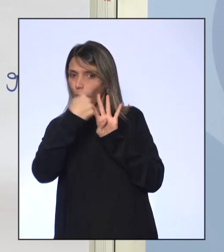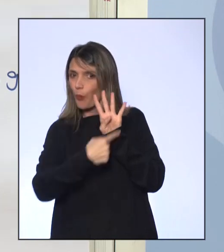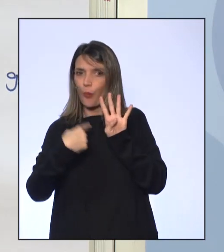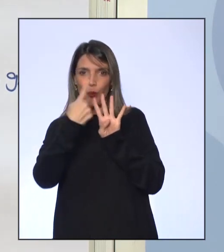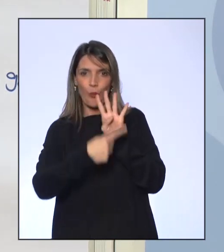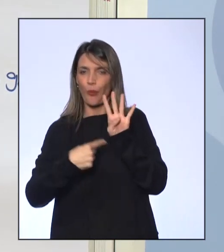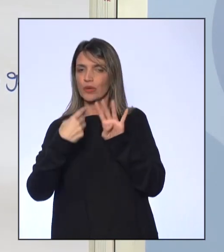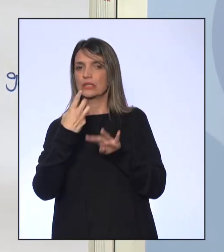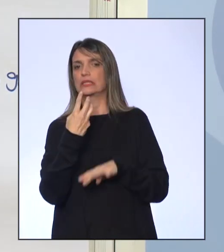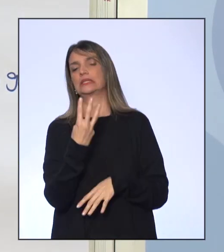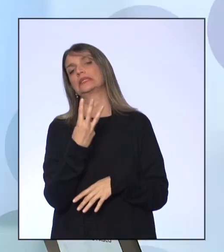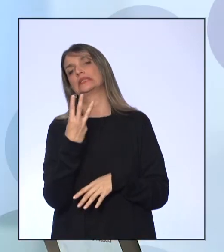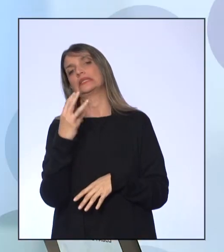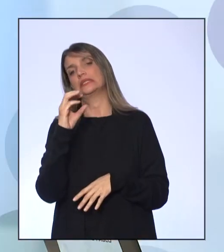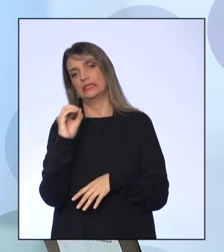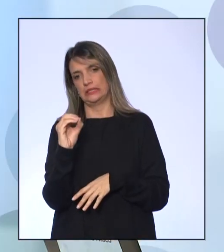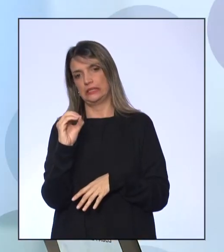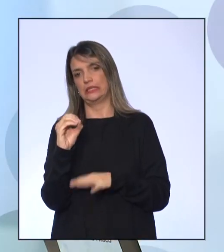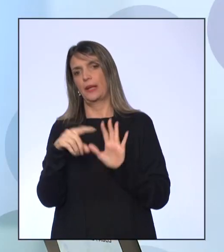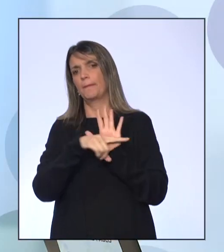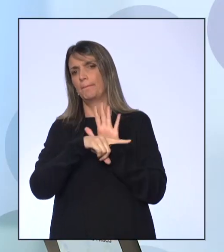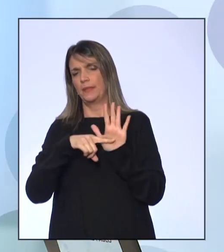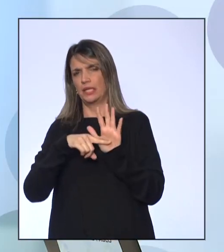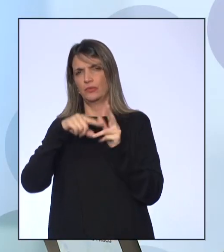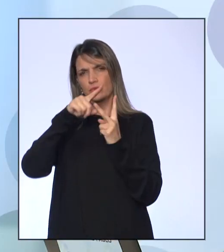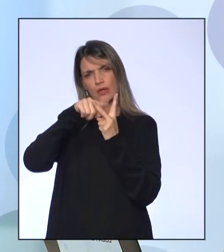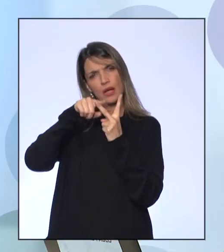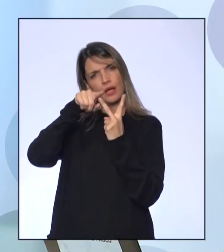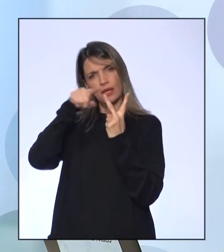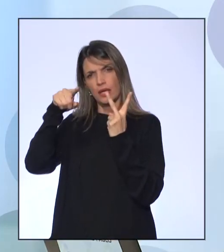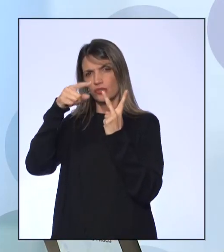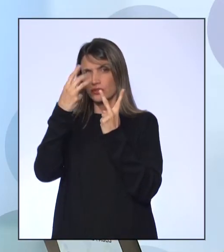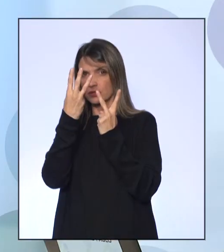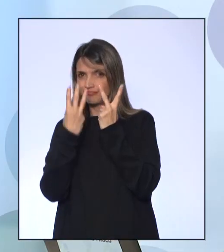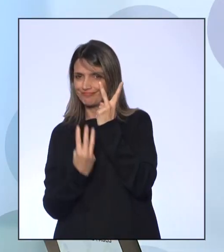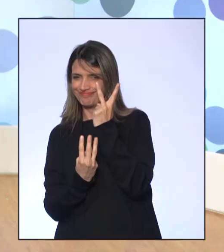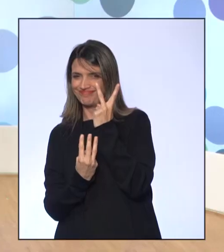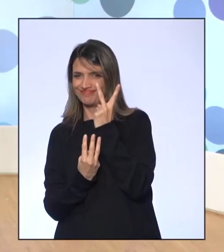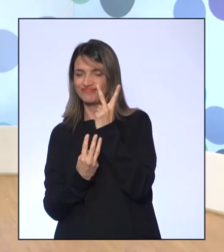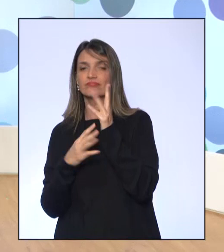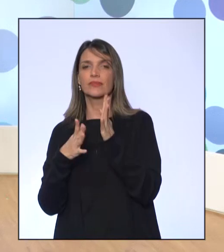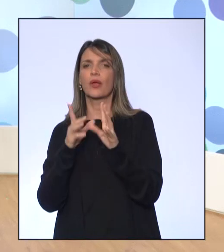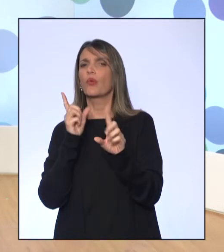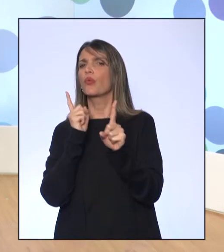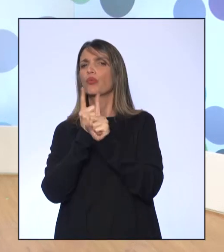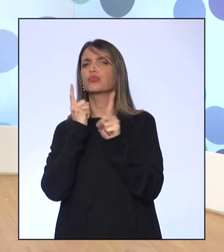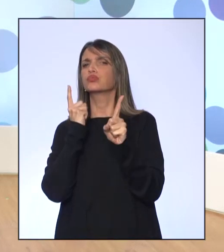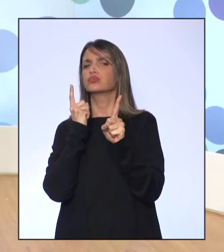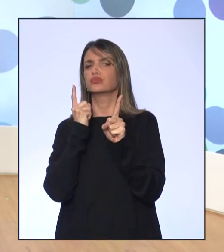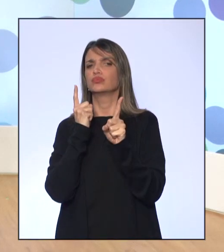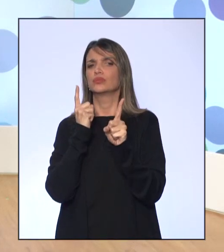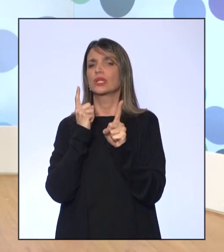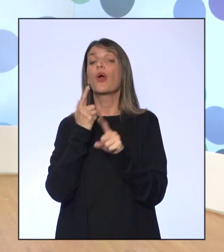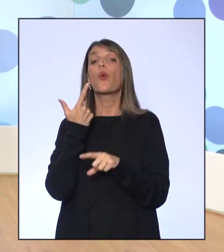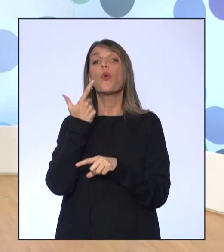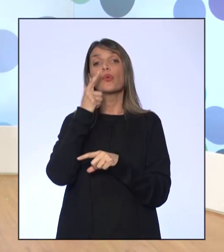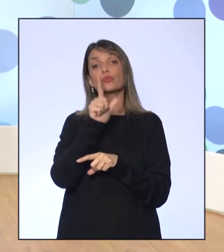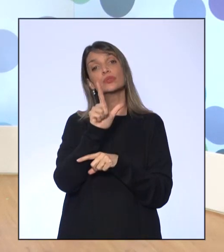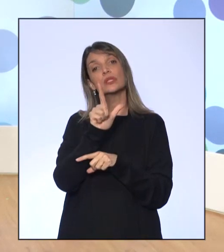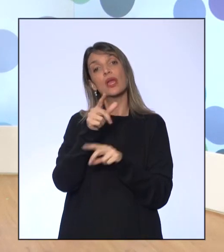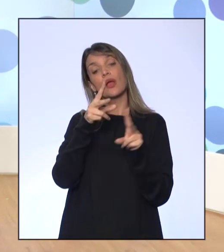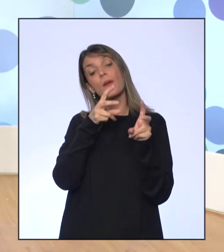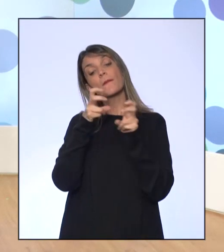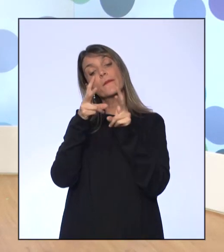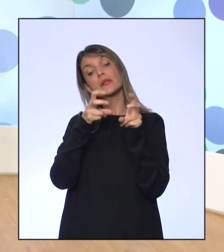330 então gente 330 - raiz de 3 sobre 3 então assim que eu consegui localizar é assim que eu consigo